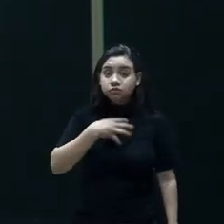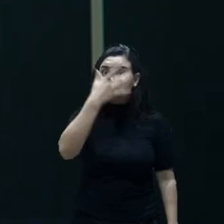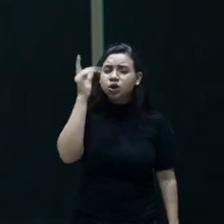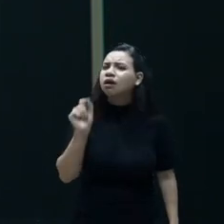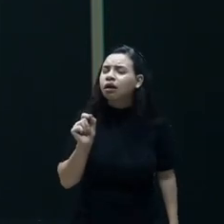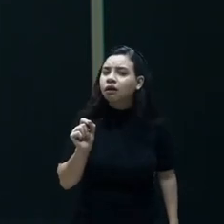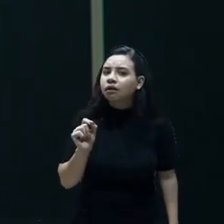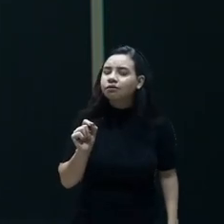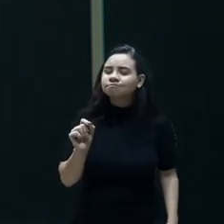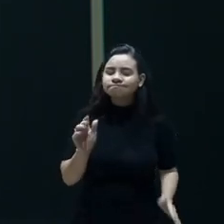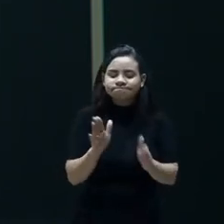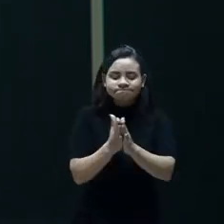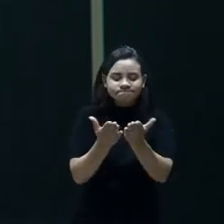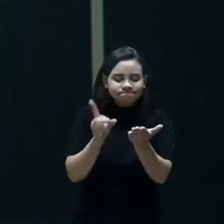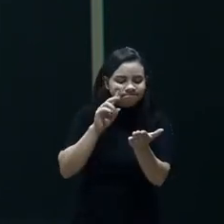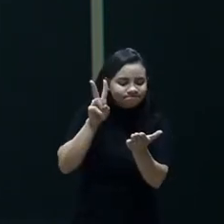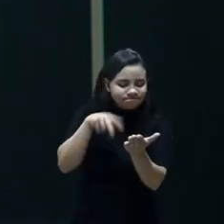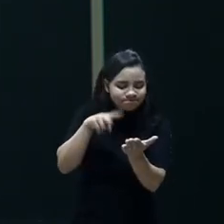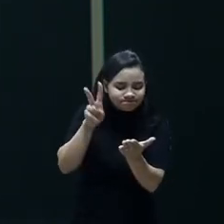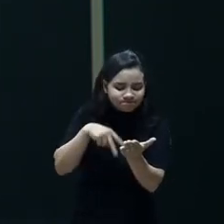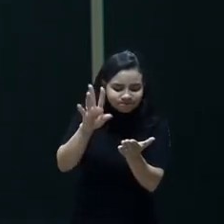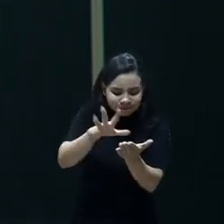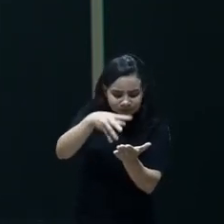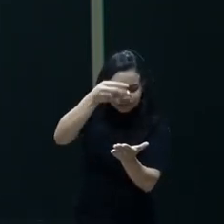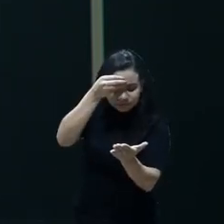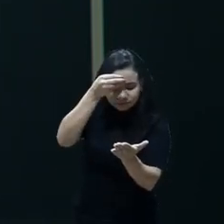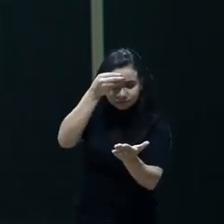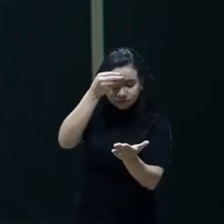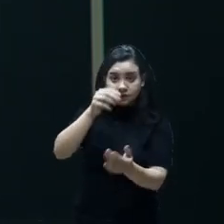Senão você vai ter atitudes contrárias à palavra.